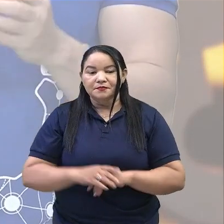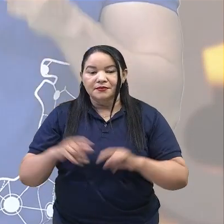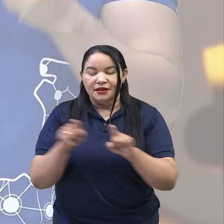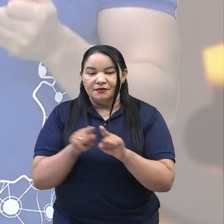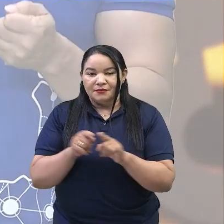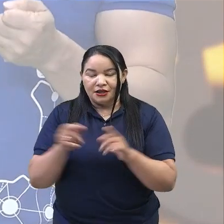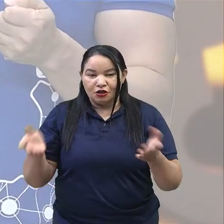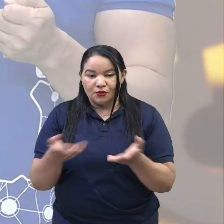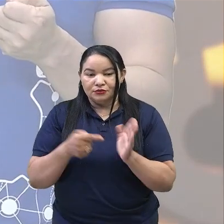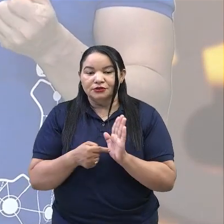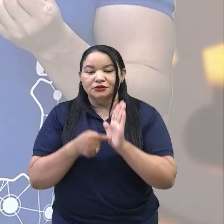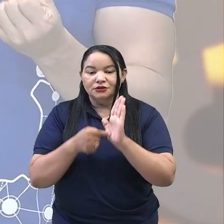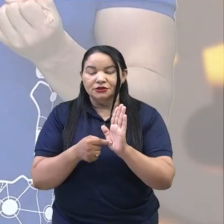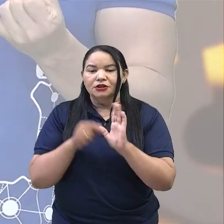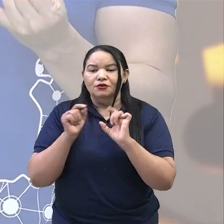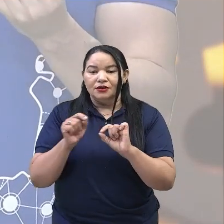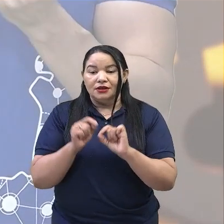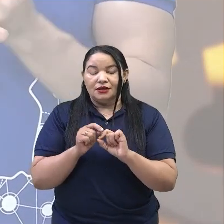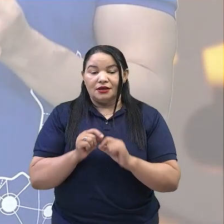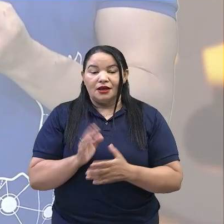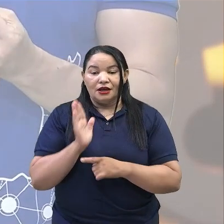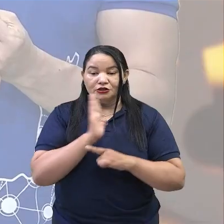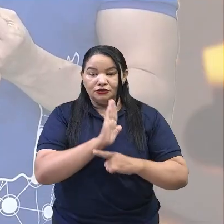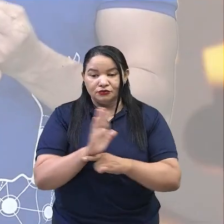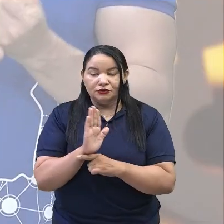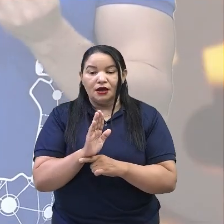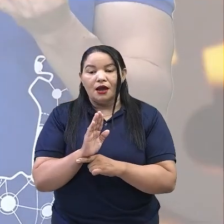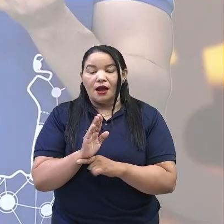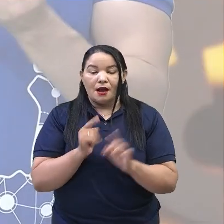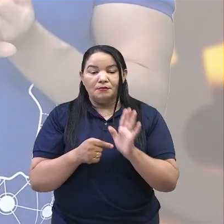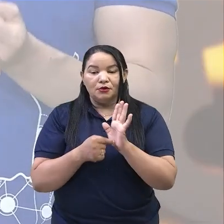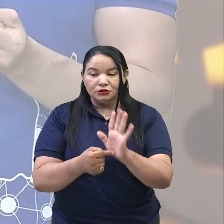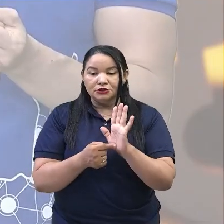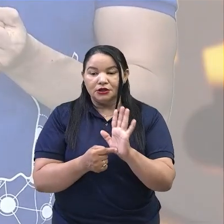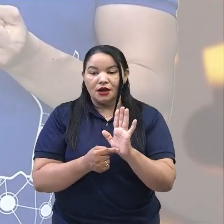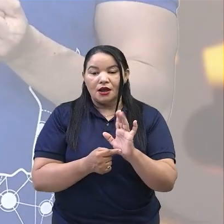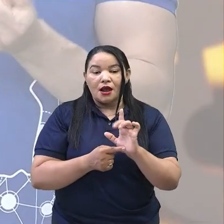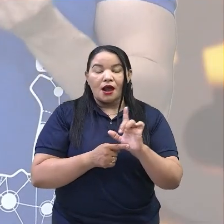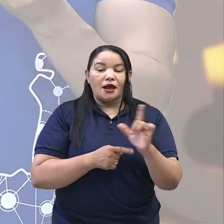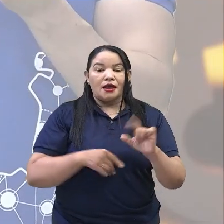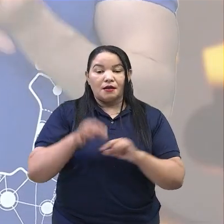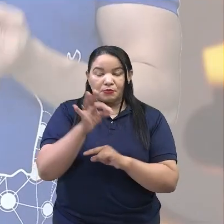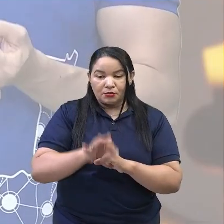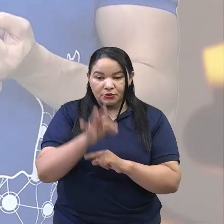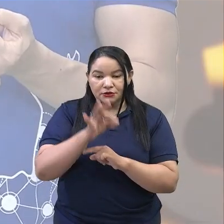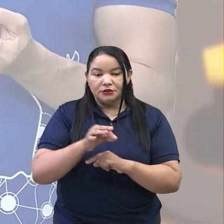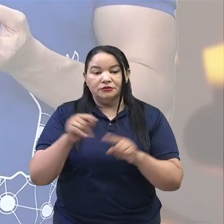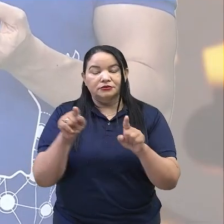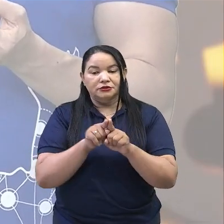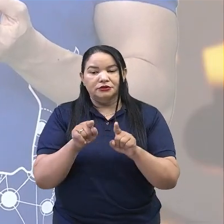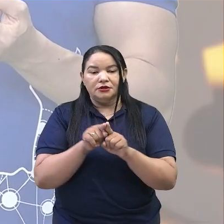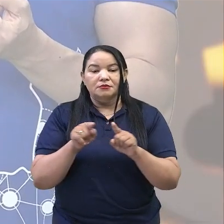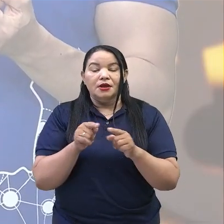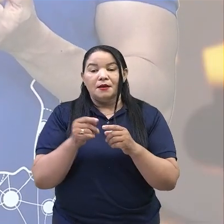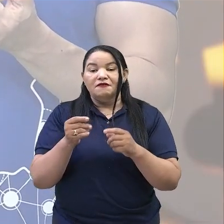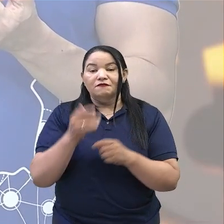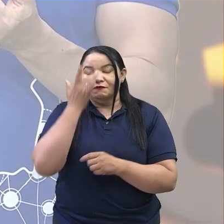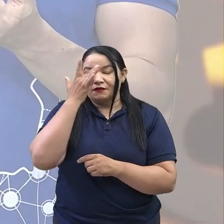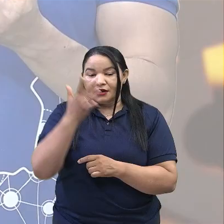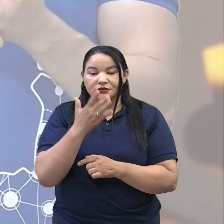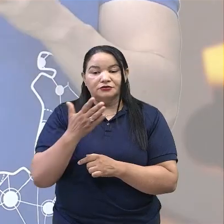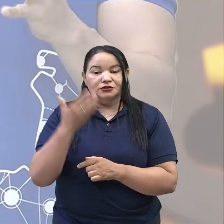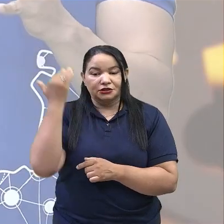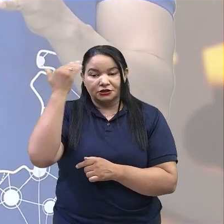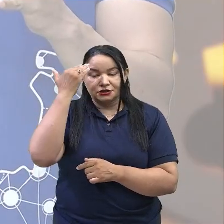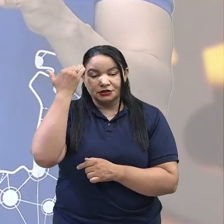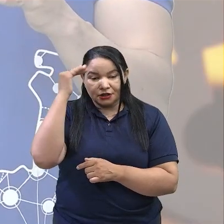que ele é indicado para mostrar proporções e percentual, é fácil de interpretar e é fácil também a